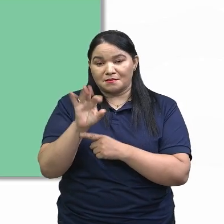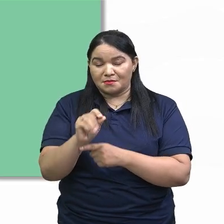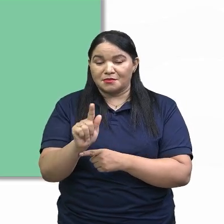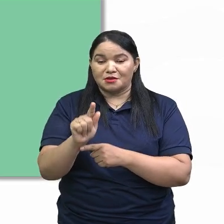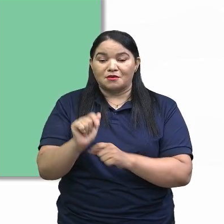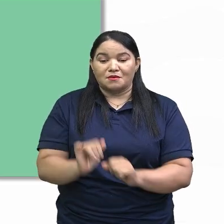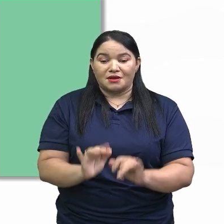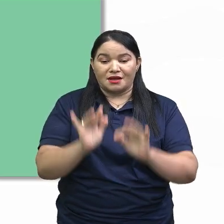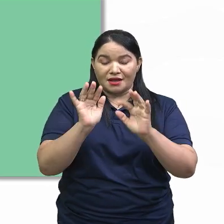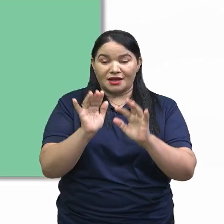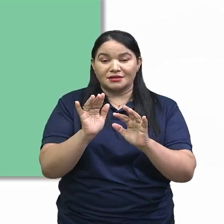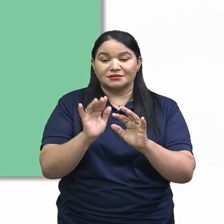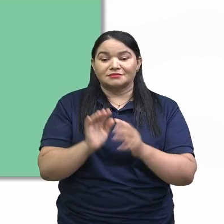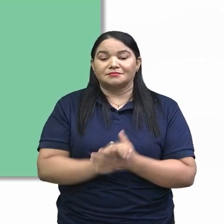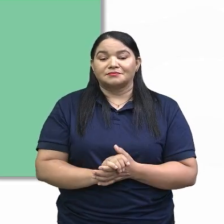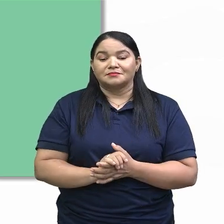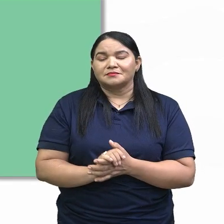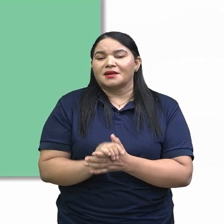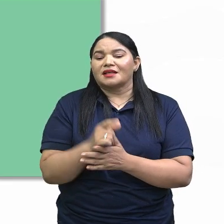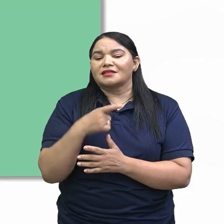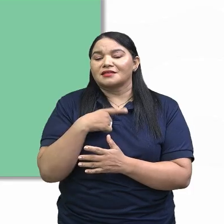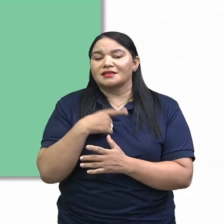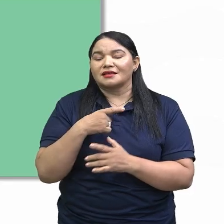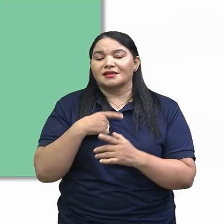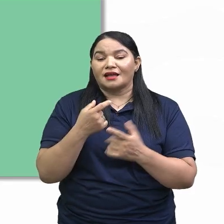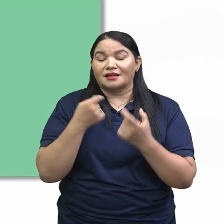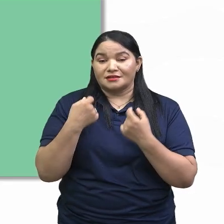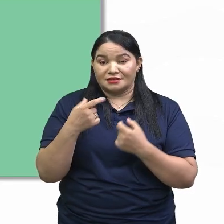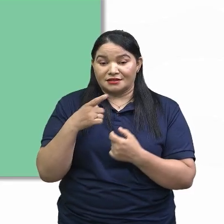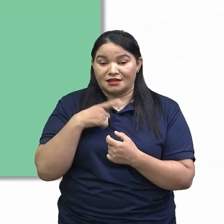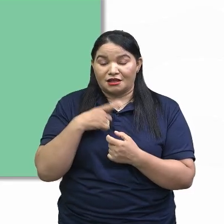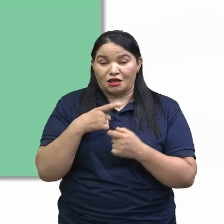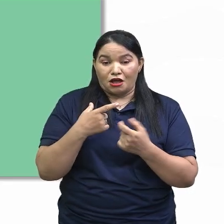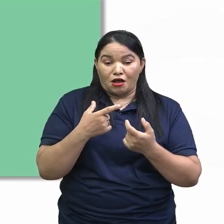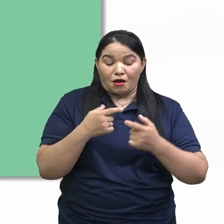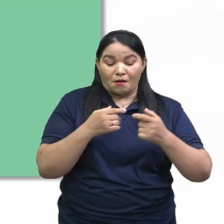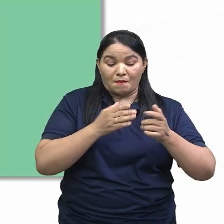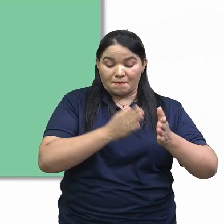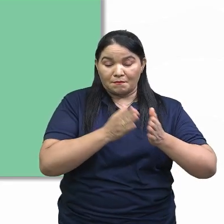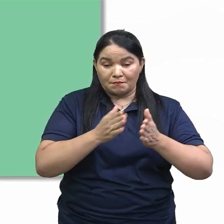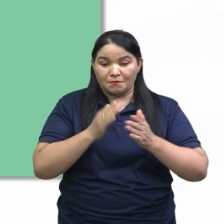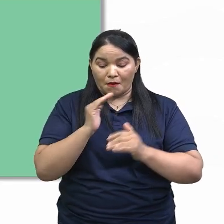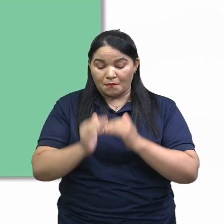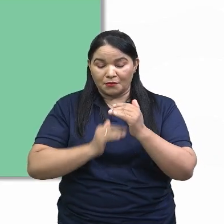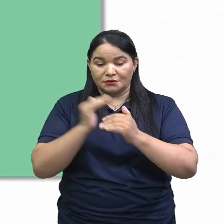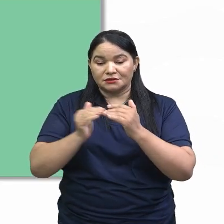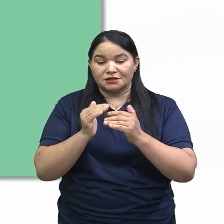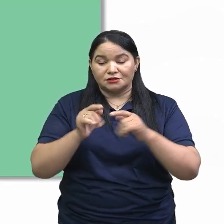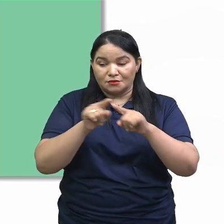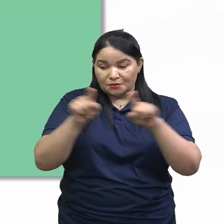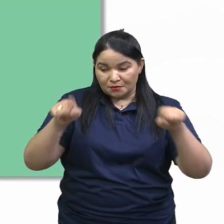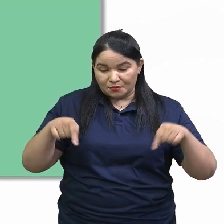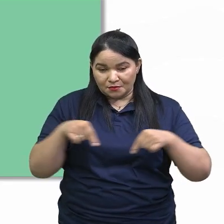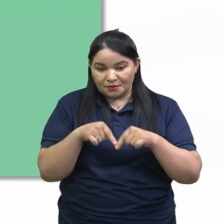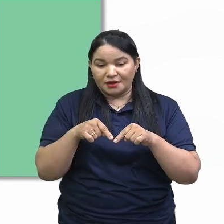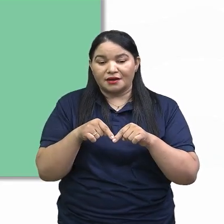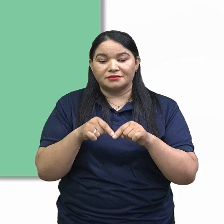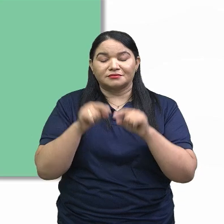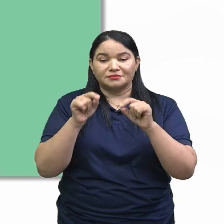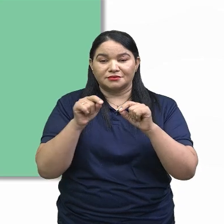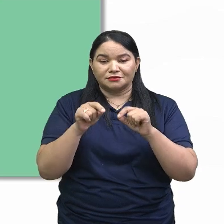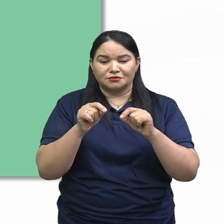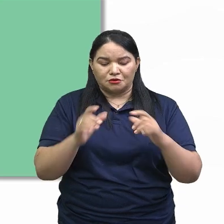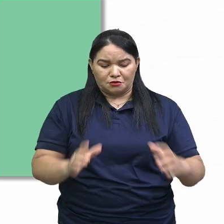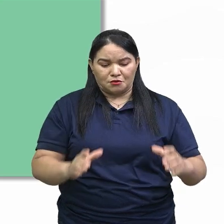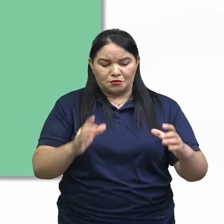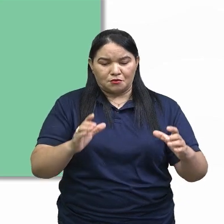ele exista, né, é necessário que tenha um processo ali, uma área com a instalação de um biodigestor. O